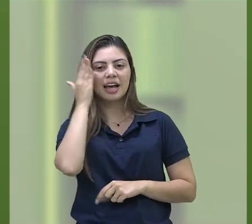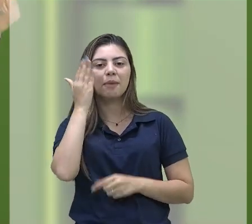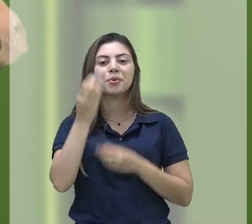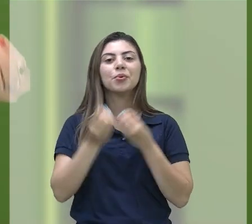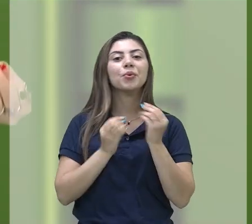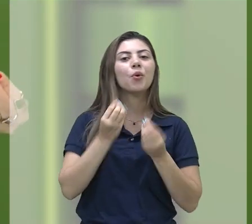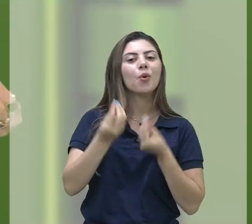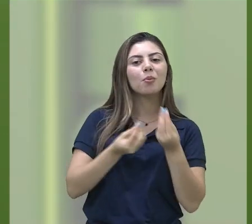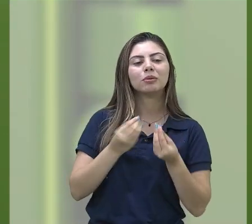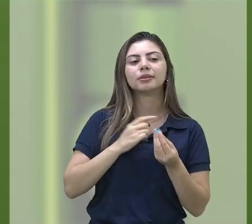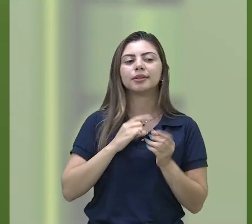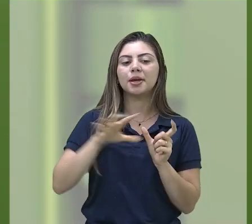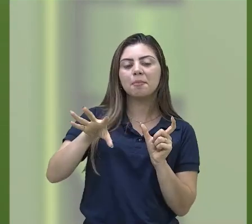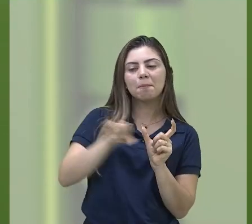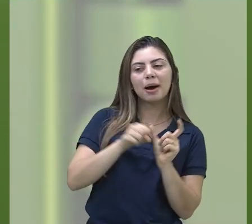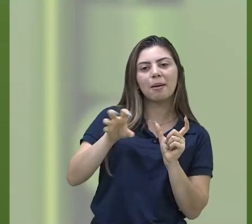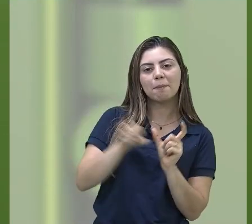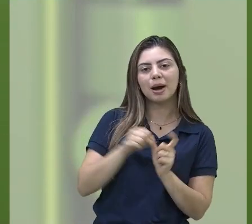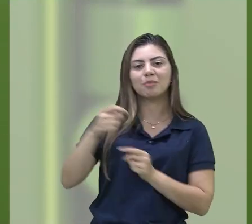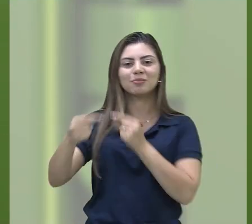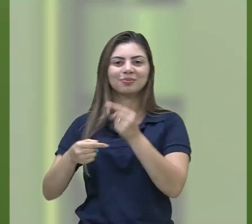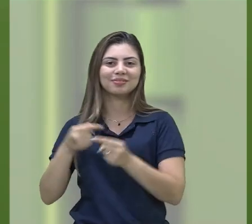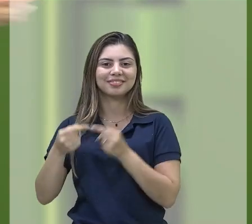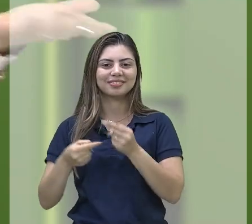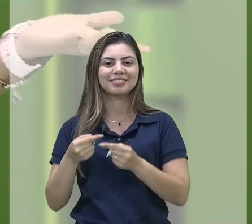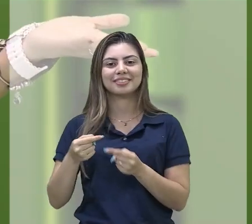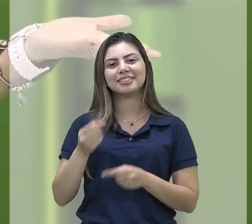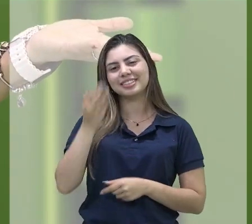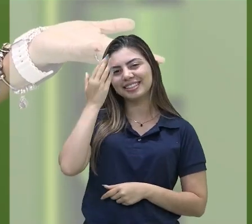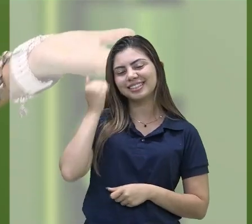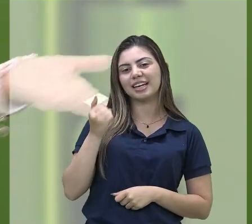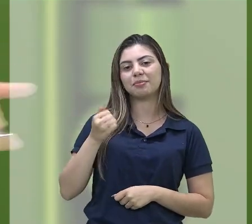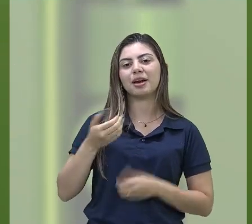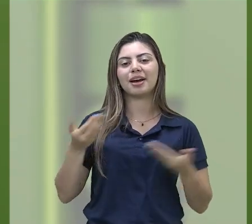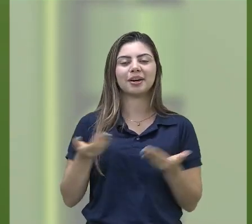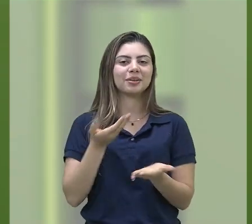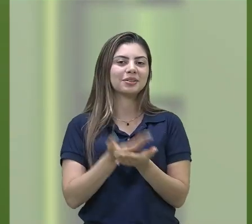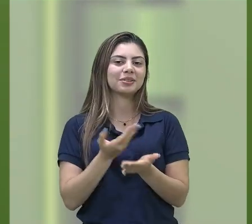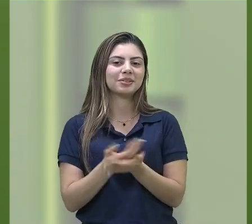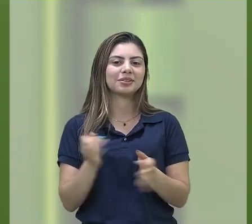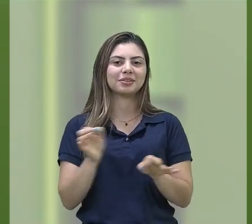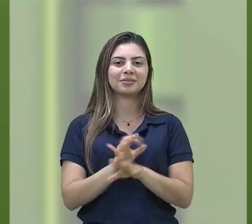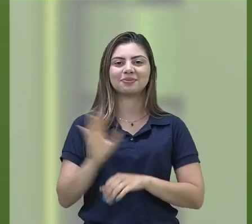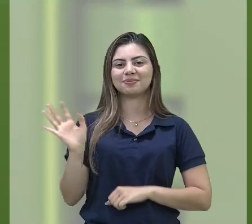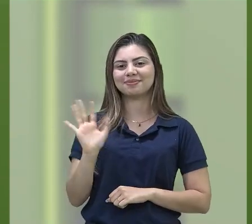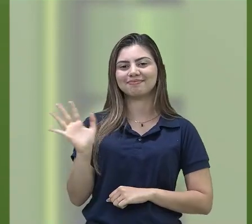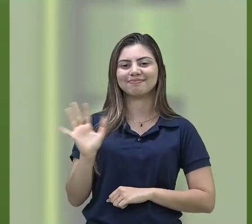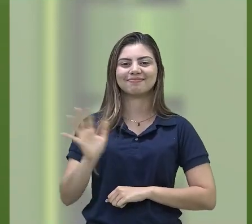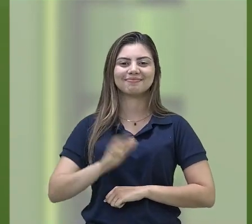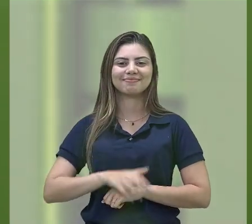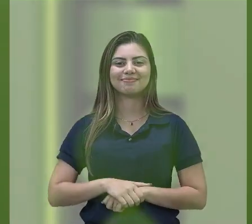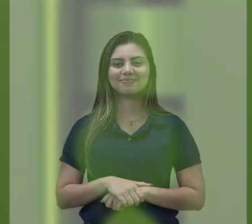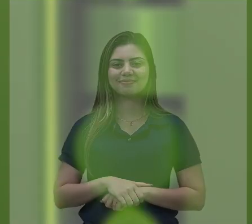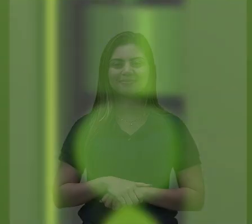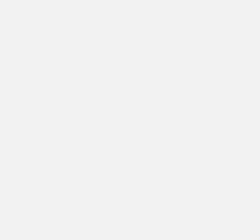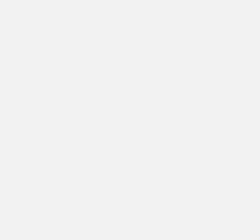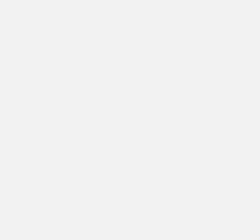o que é um receptor para um gerador. E finalizo aqui e até mais. Tchau!